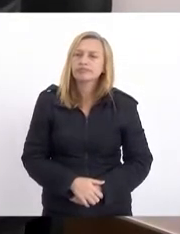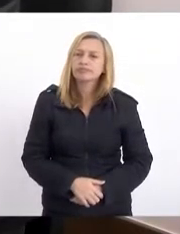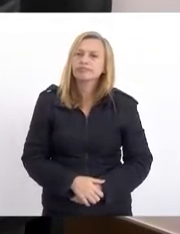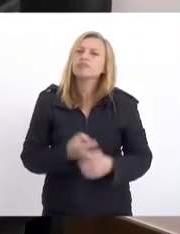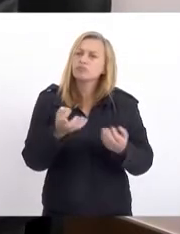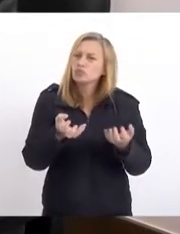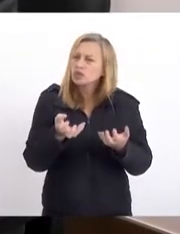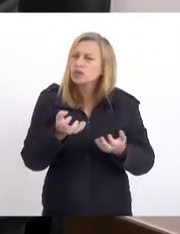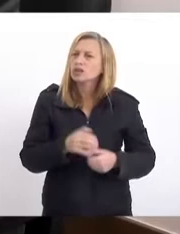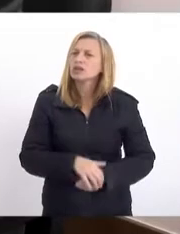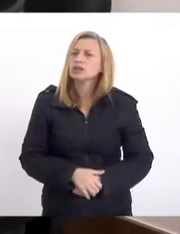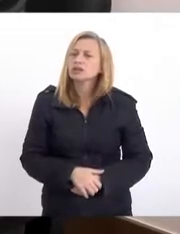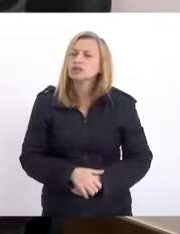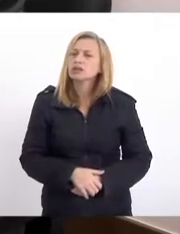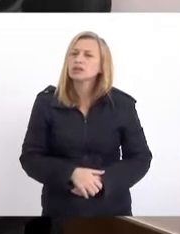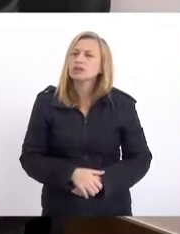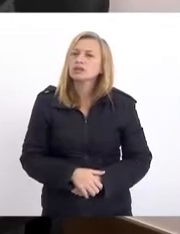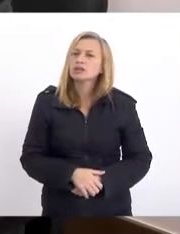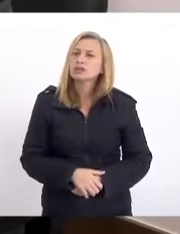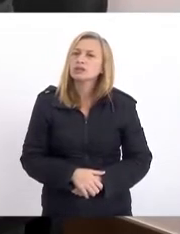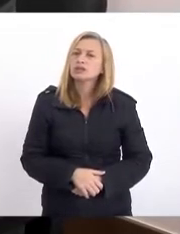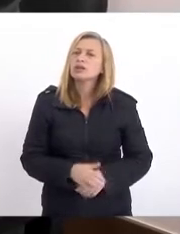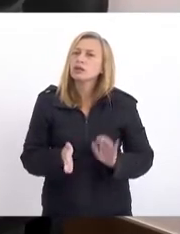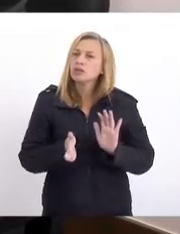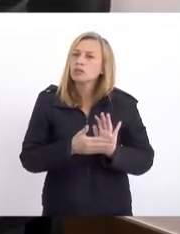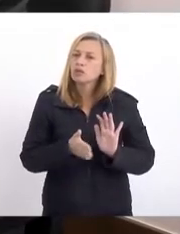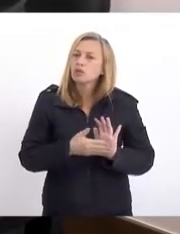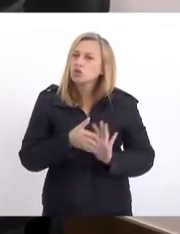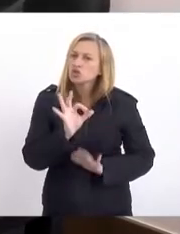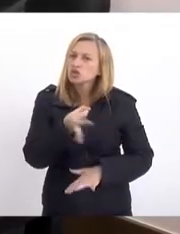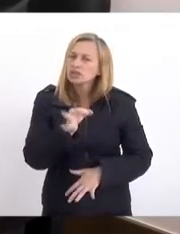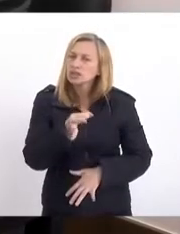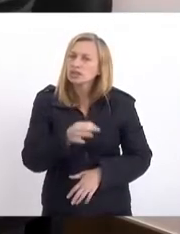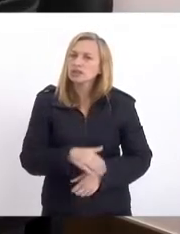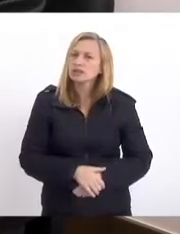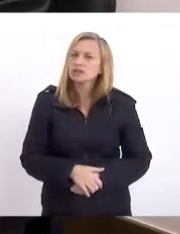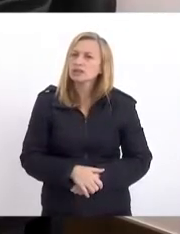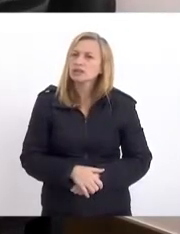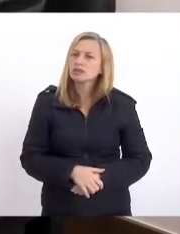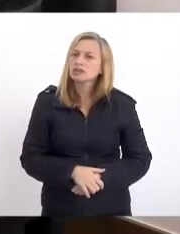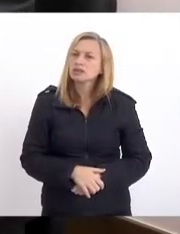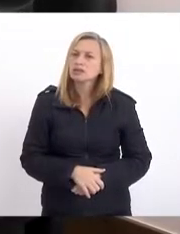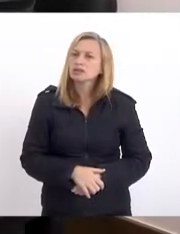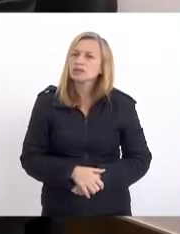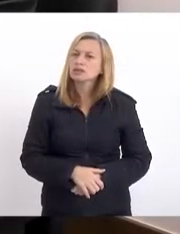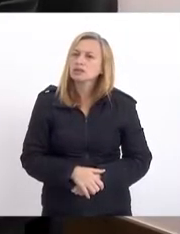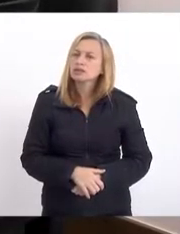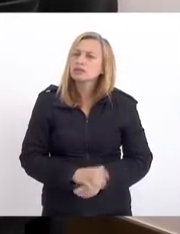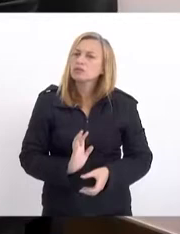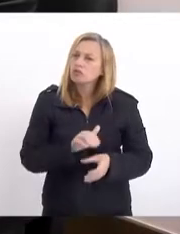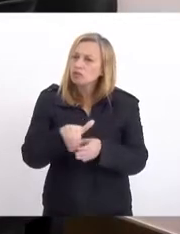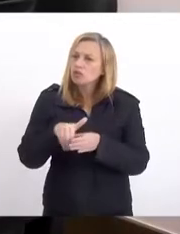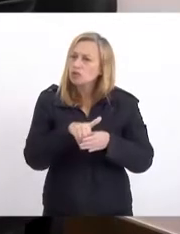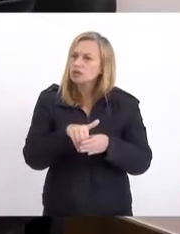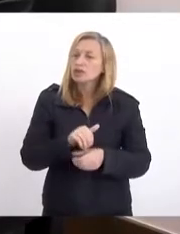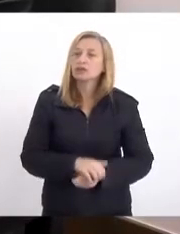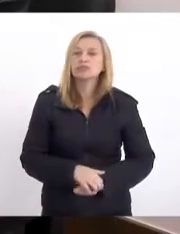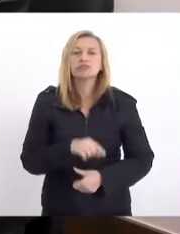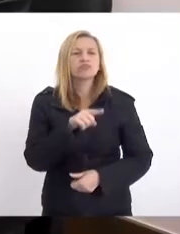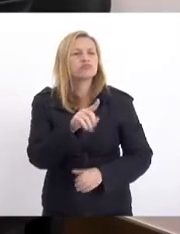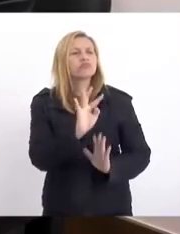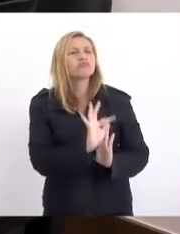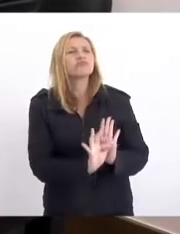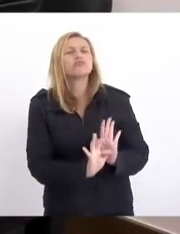eu queria fazer a seguinte proposta concreta para a gente votar. Nesse